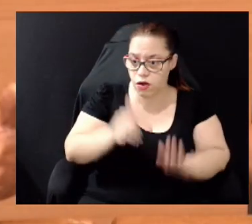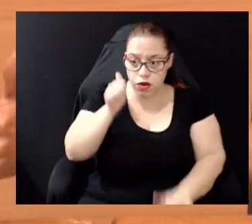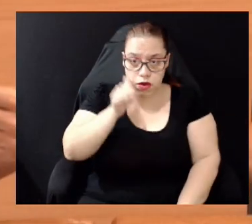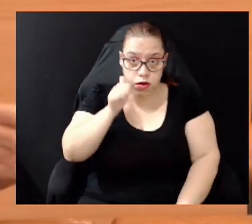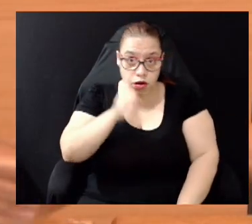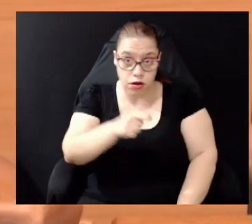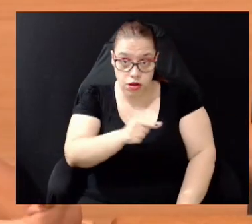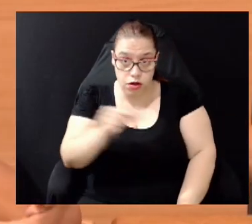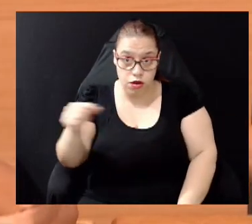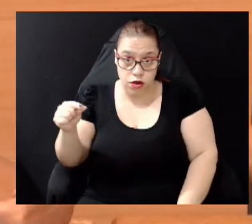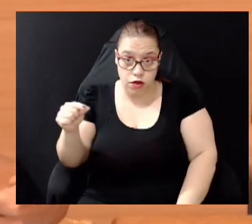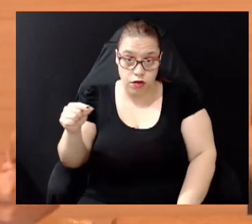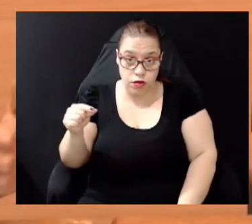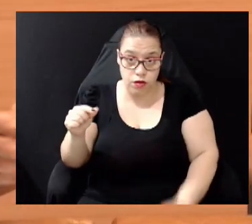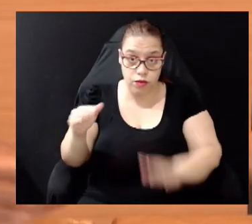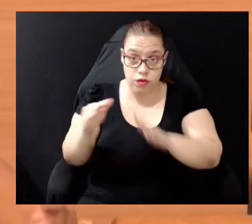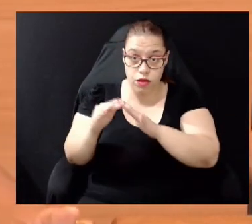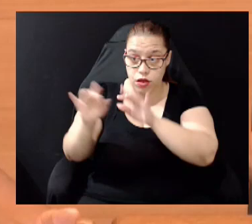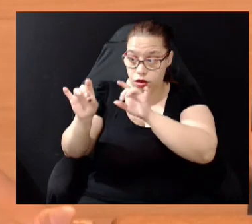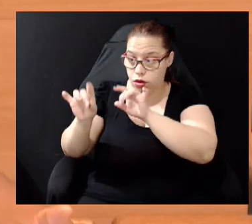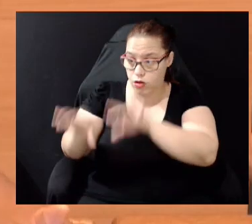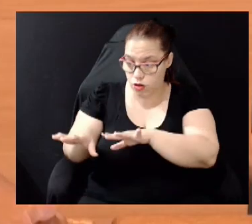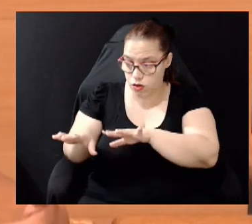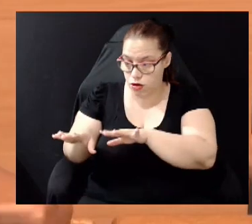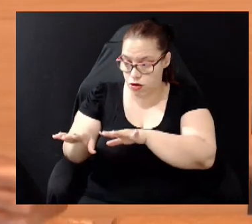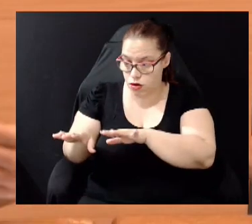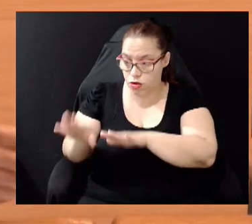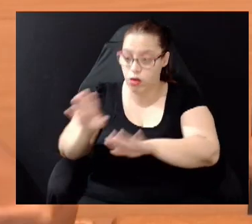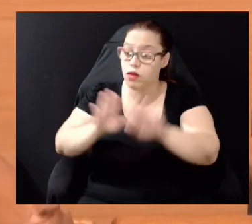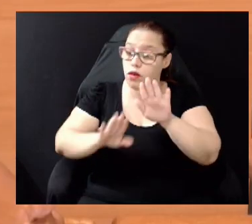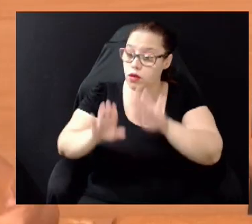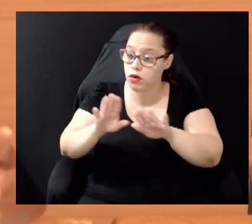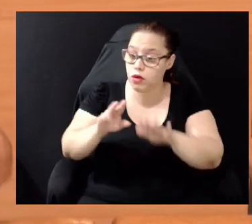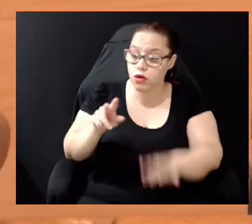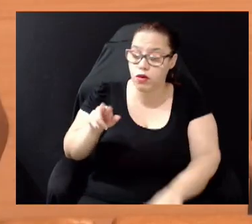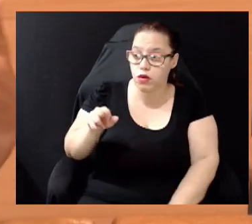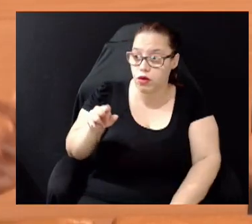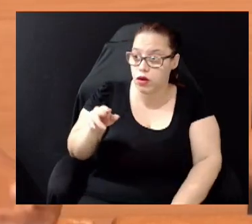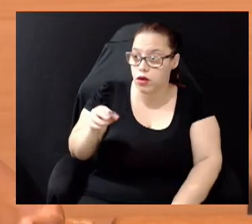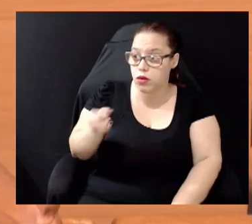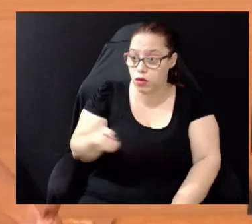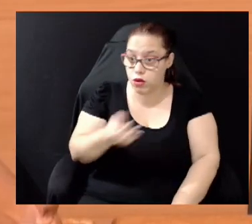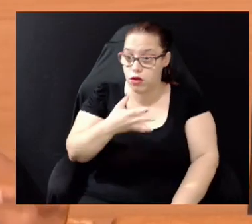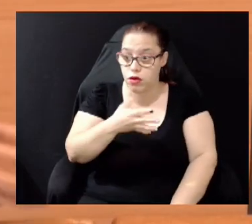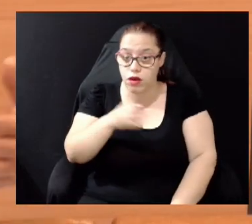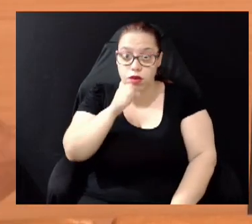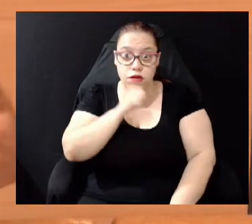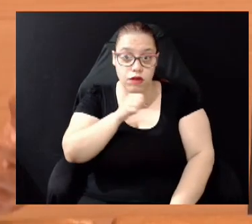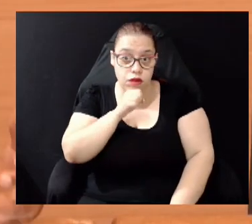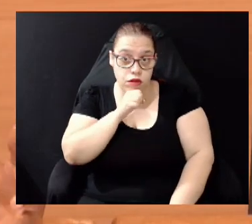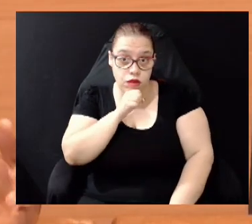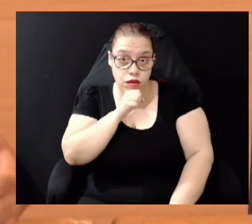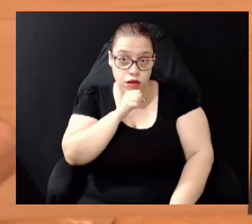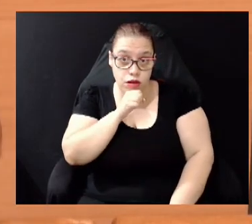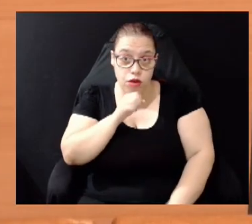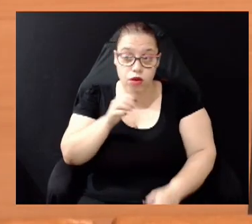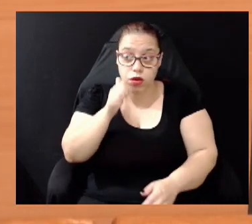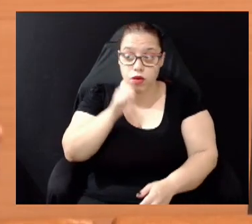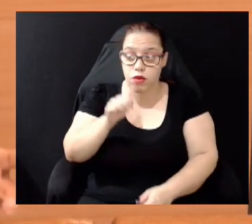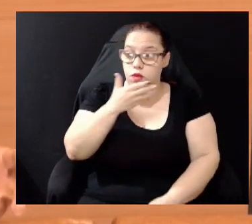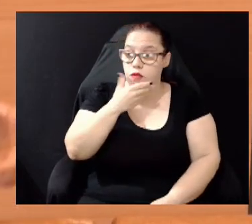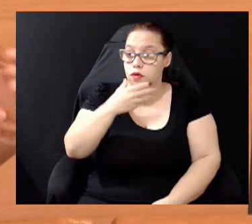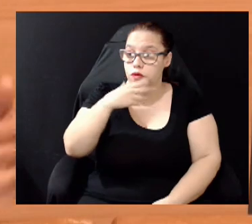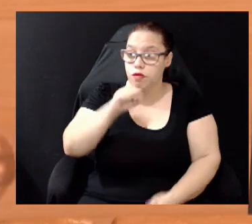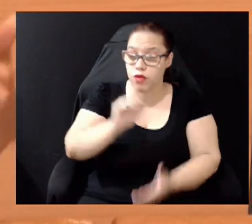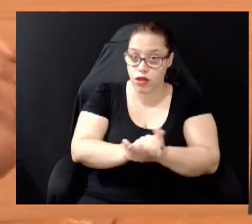abandonavam a escola para poder cuidar, né, dos irmãos mais novos, dos irmãos mais velhos, muitas vezes até mesmo dos pais. Os meninos entravam